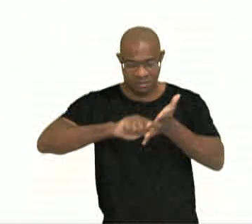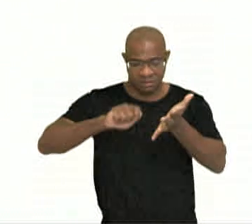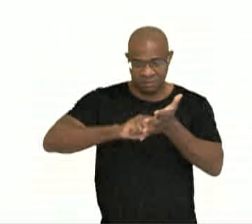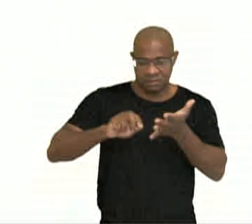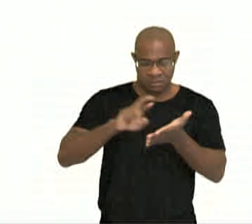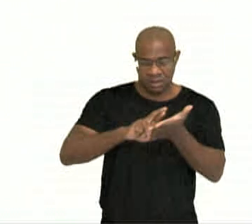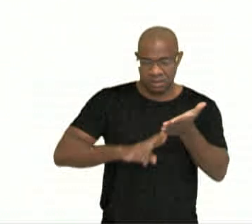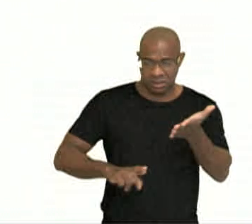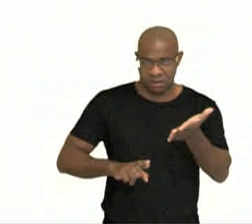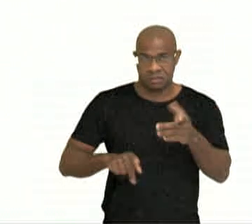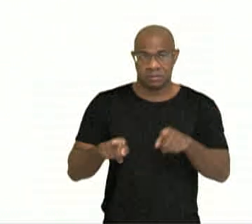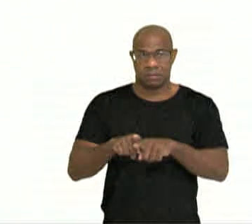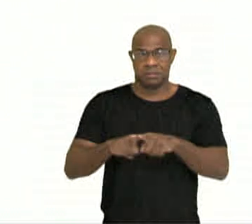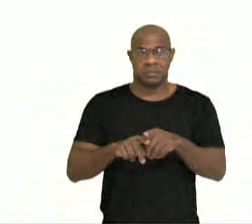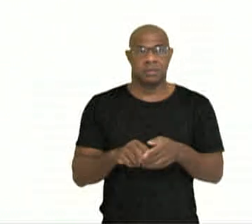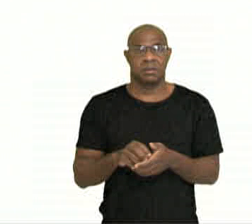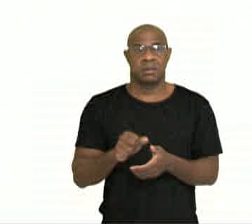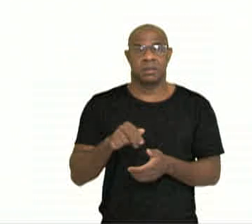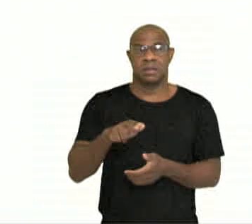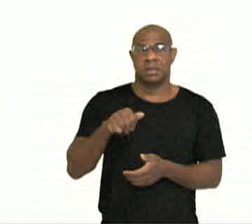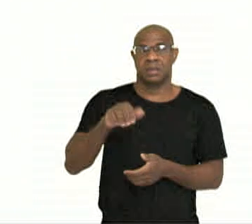produção Ana Inácio,